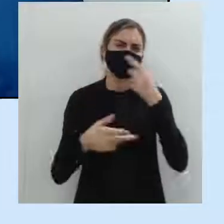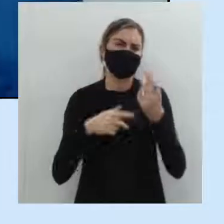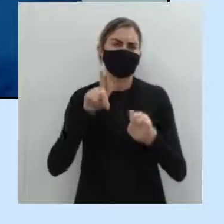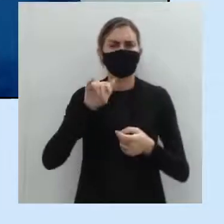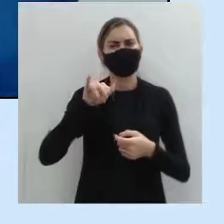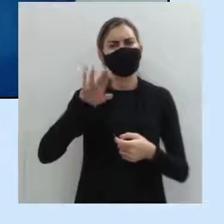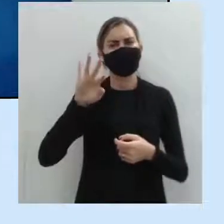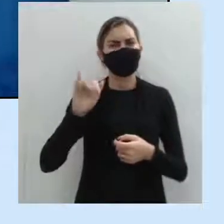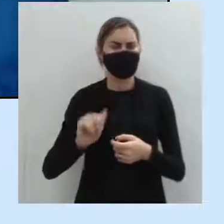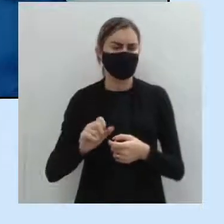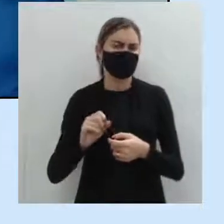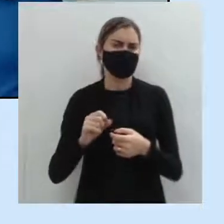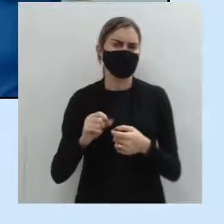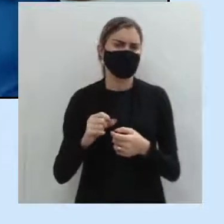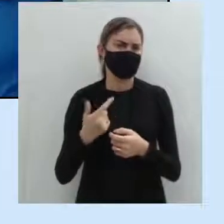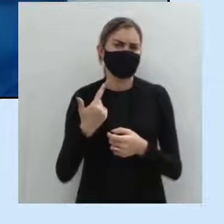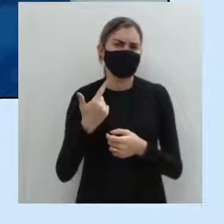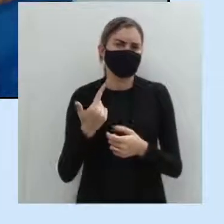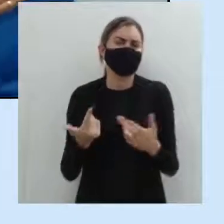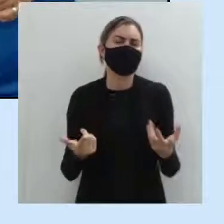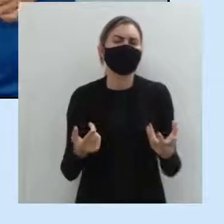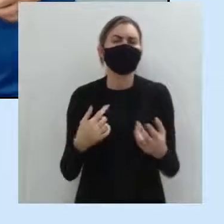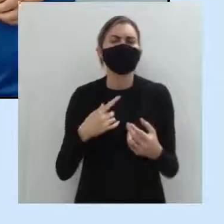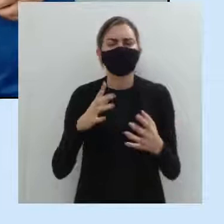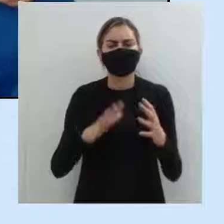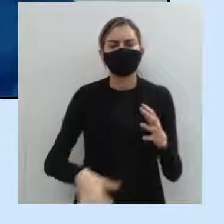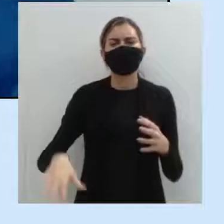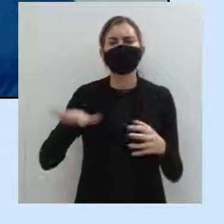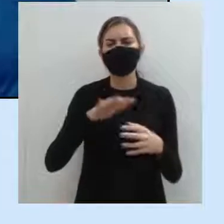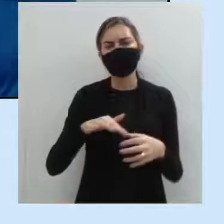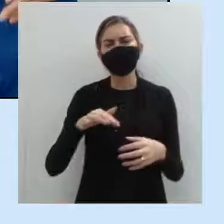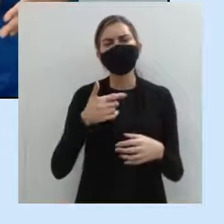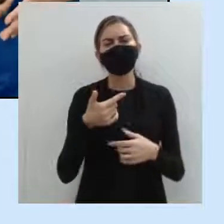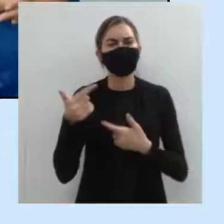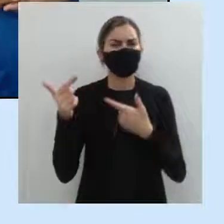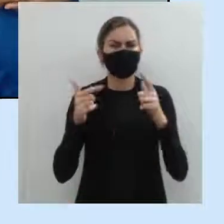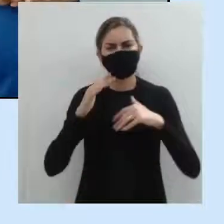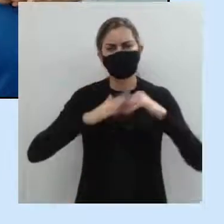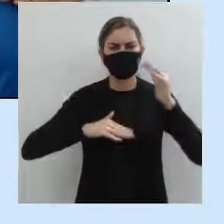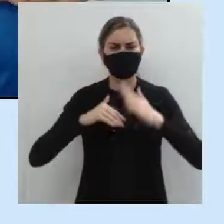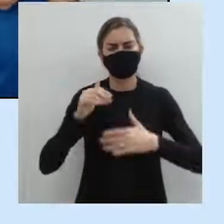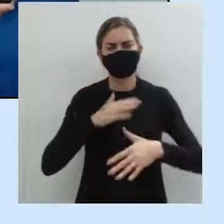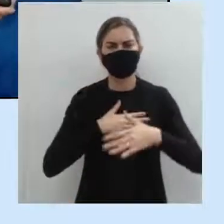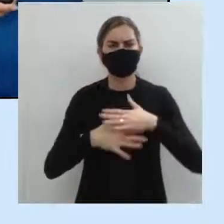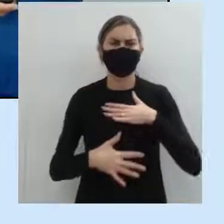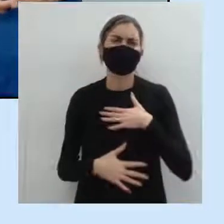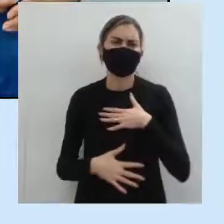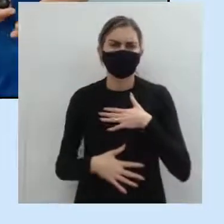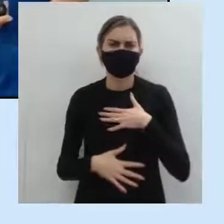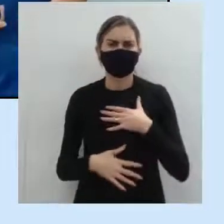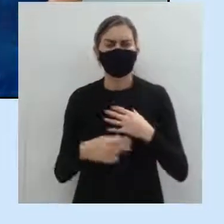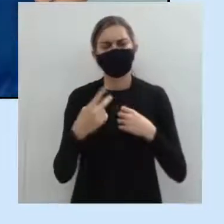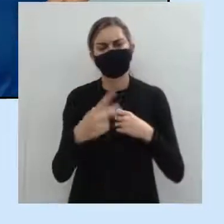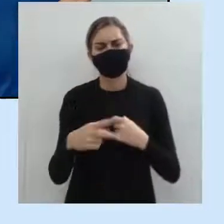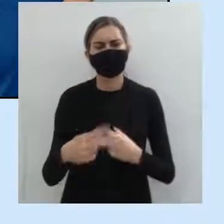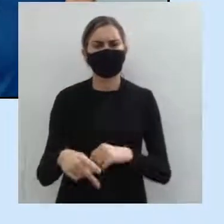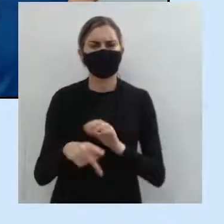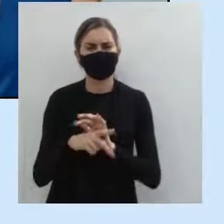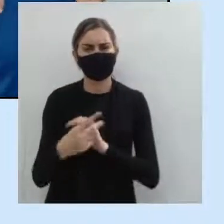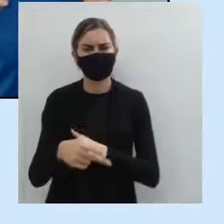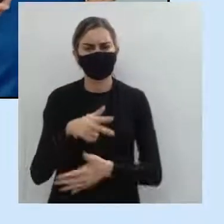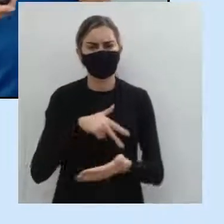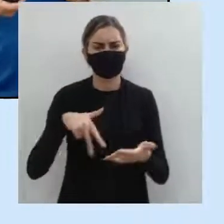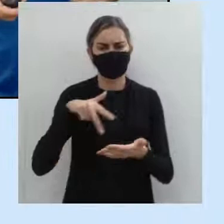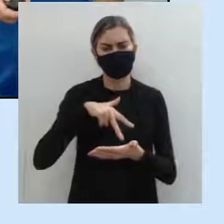ginástica não está presente, né, no universo das outras práticas corporais? E aqui, especificamente, da